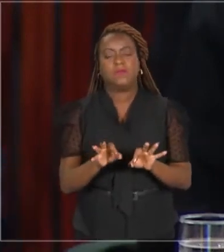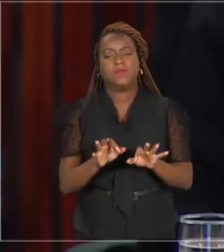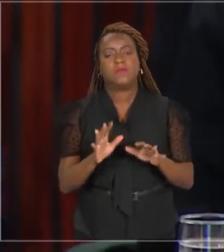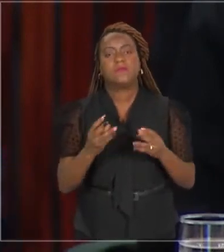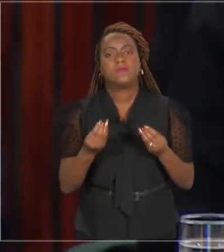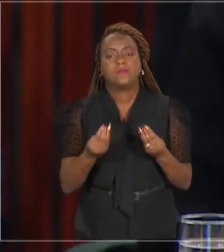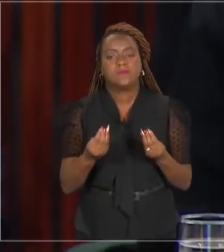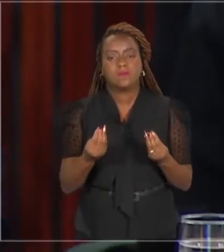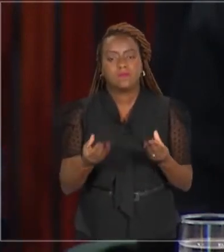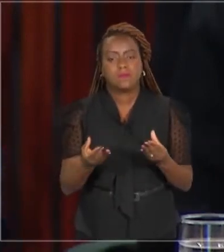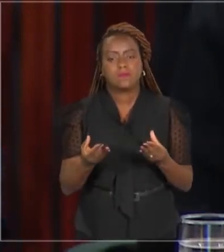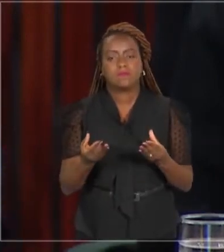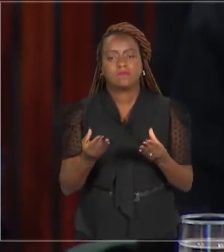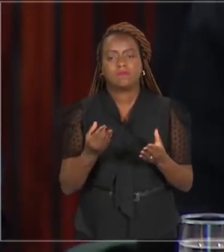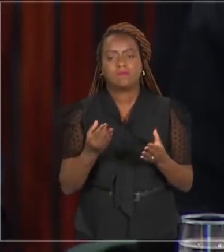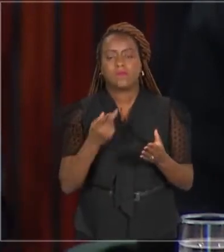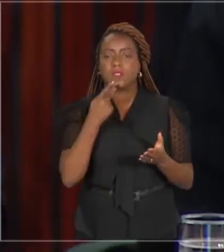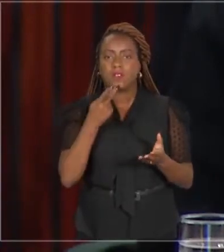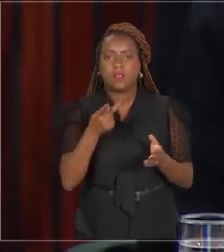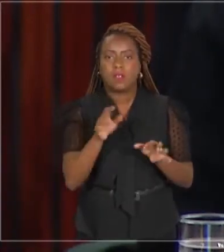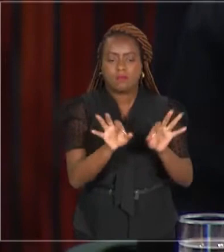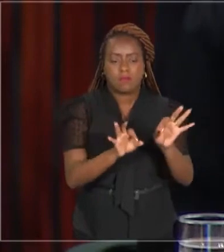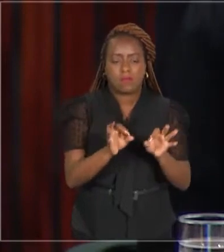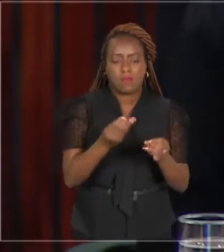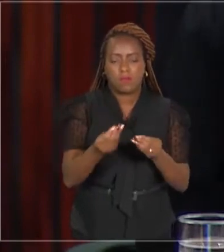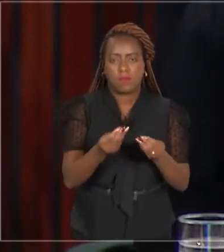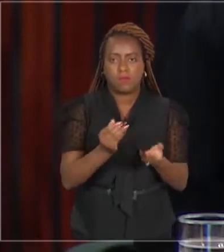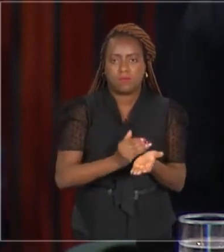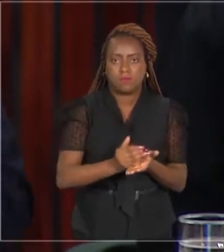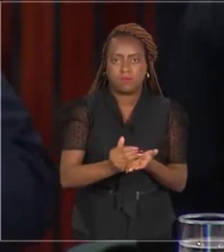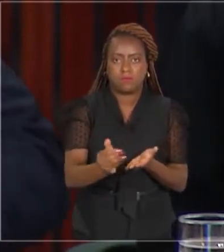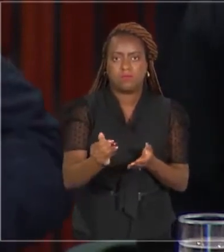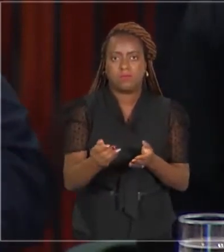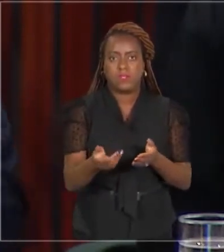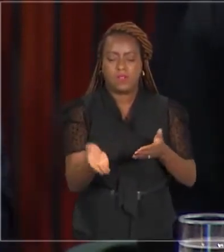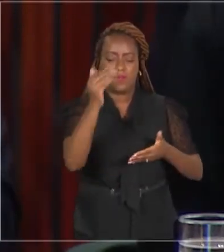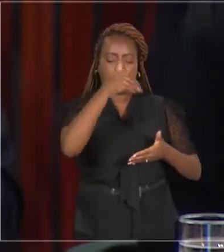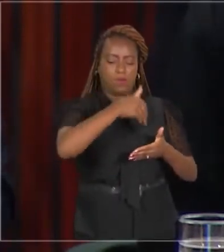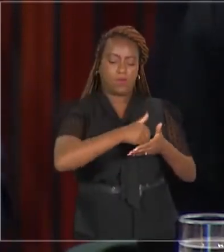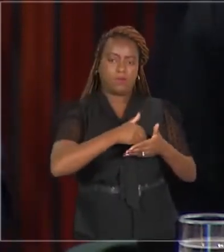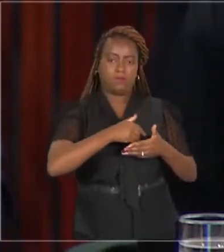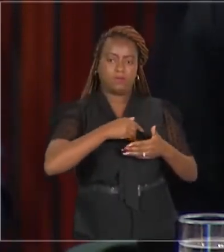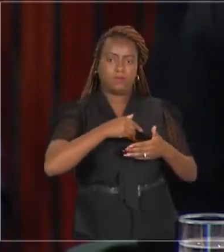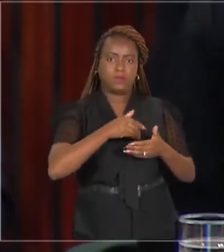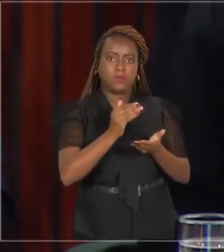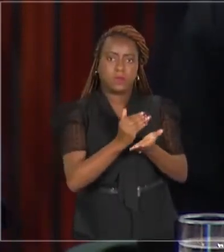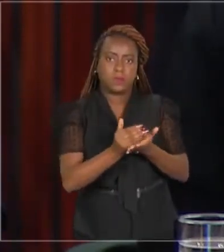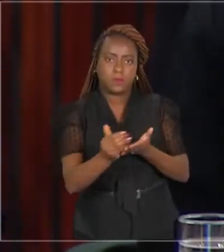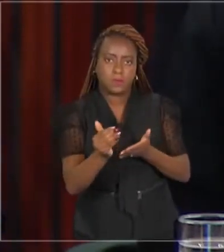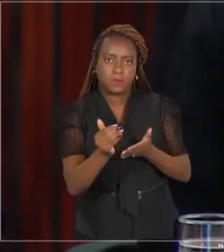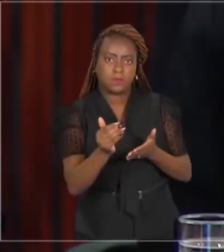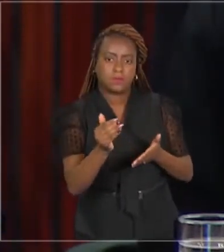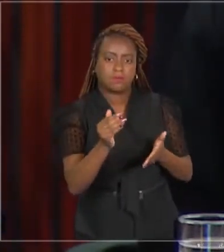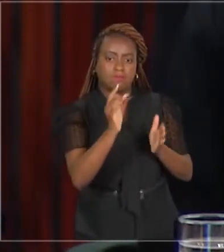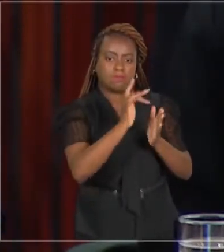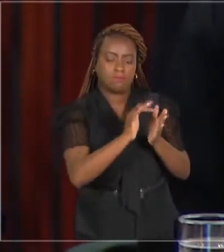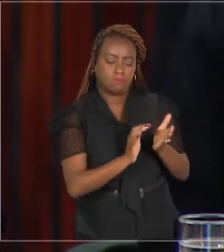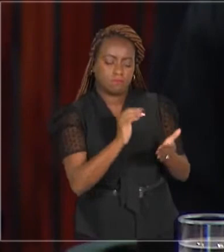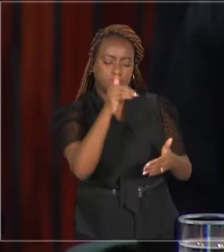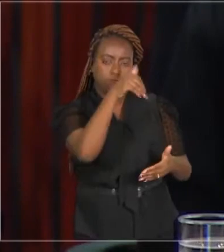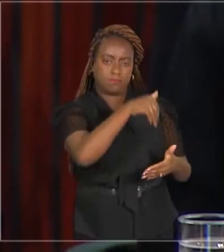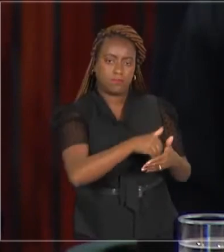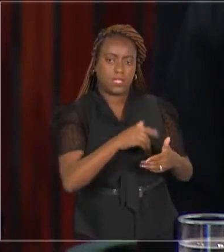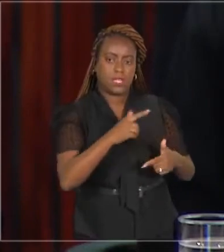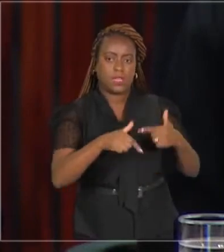que determina como funciona exatamente desde o voto até desde a colocação no voto